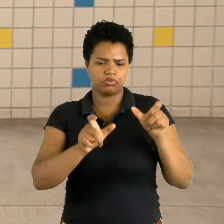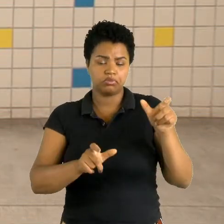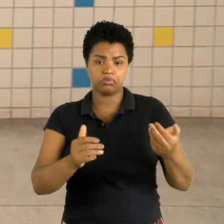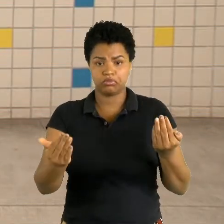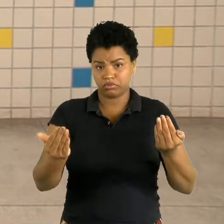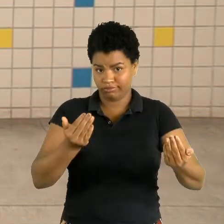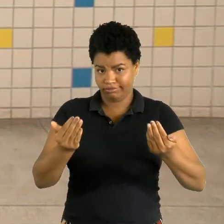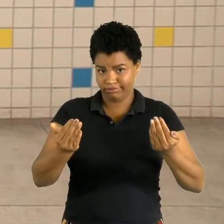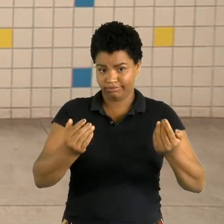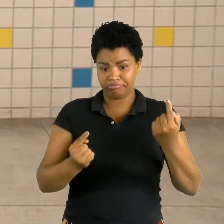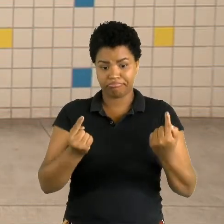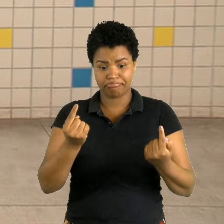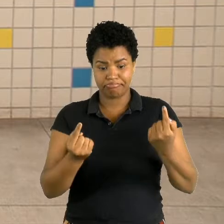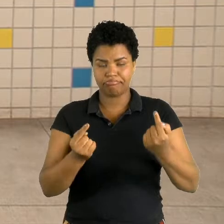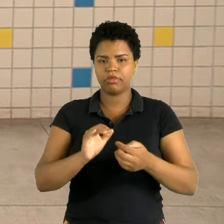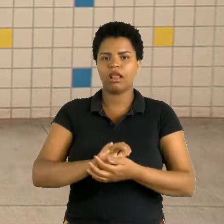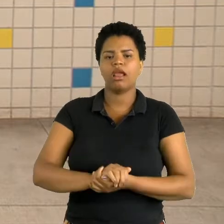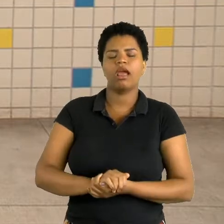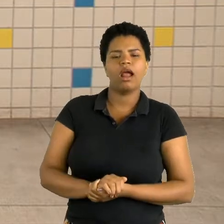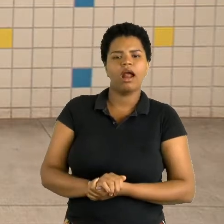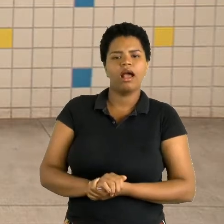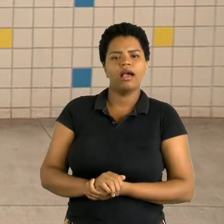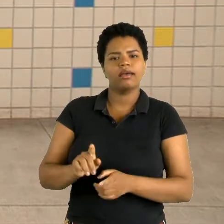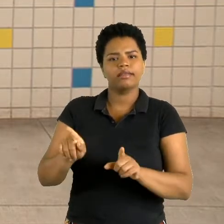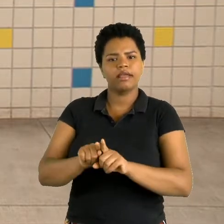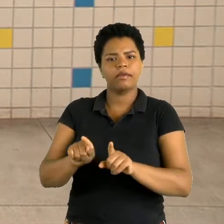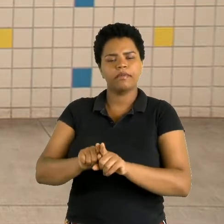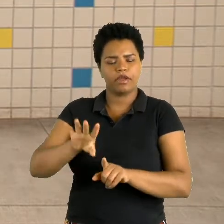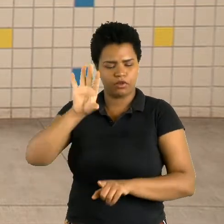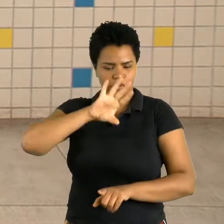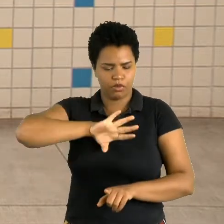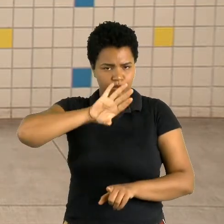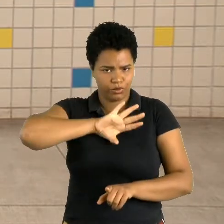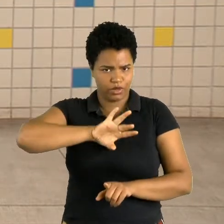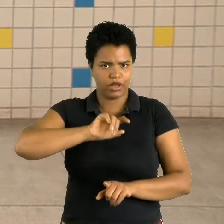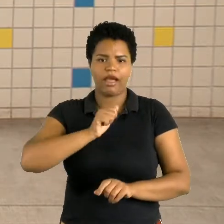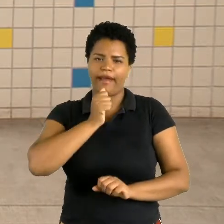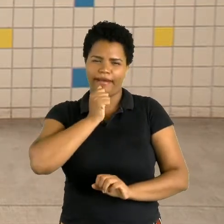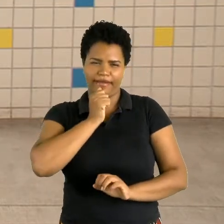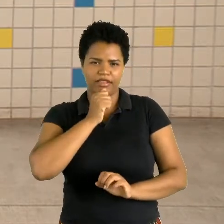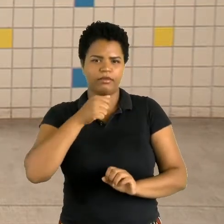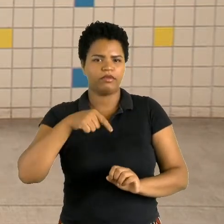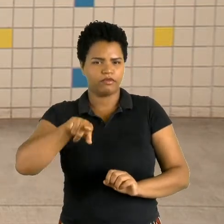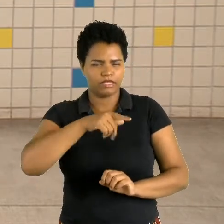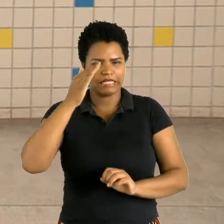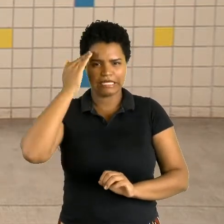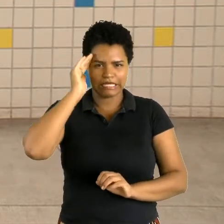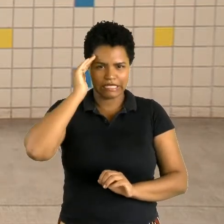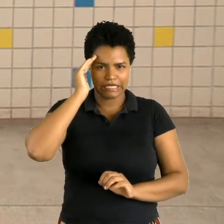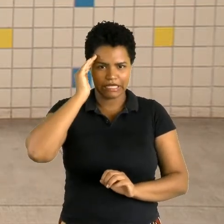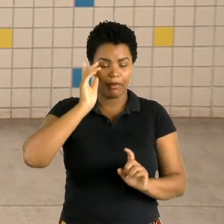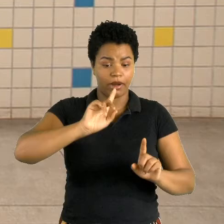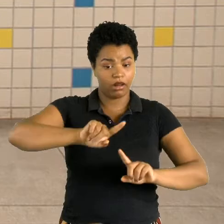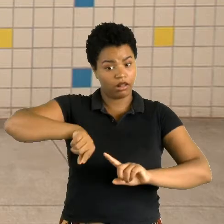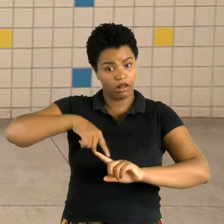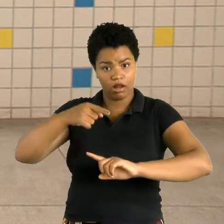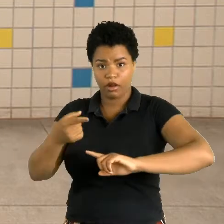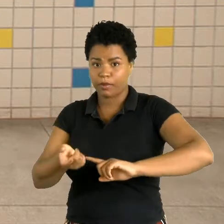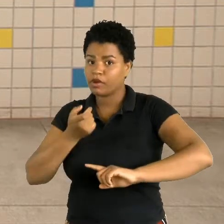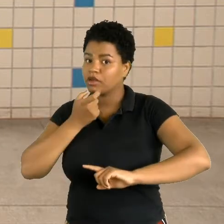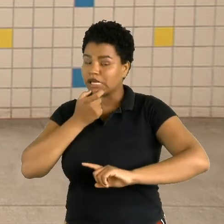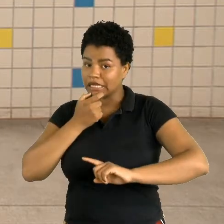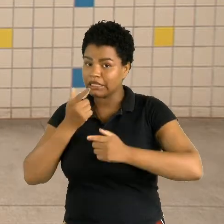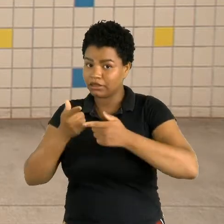temos comparativo, ainda falando da nossa língua portuguesa, que é para você entender, para quando a gente passar para a nossa gramáticazinha da língua